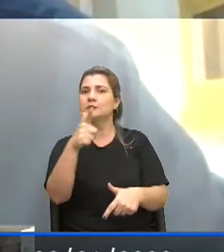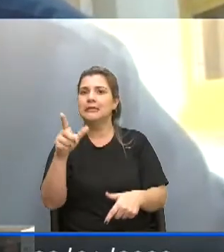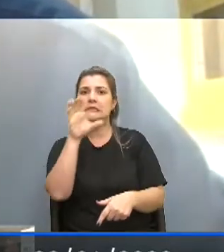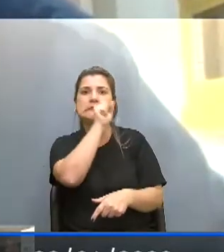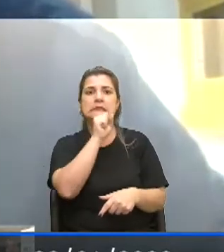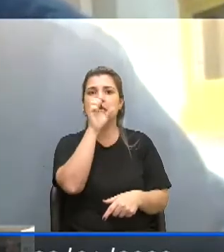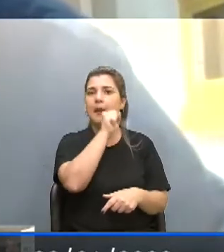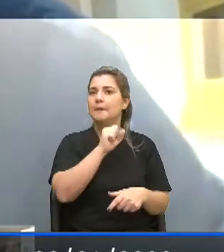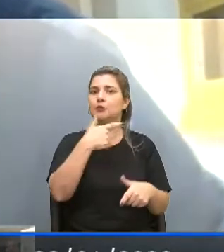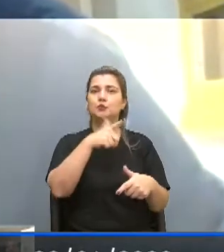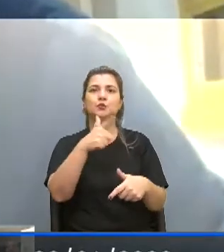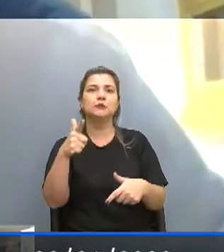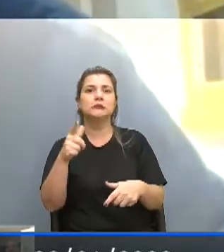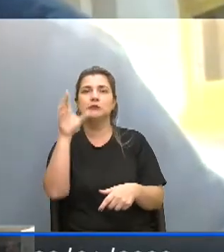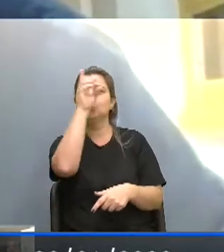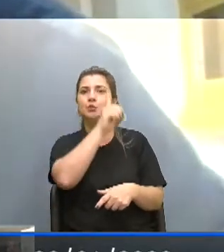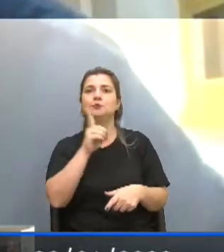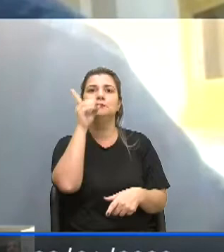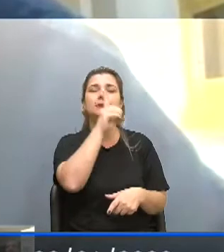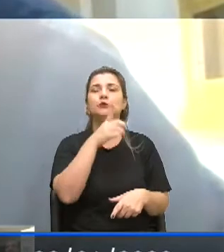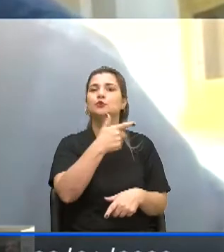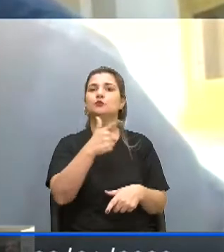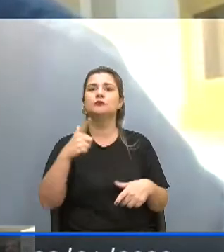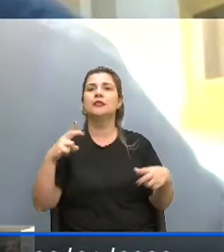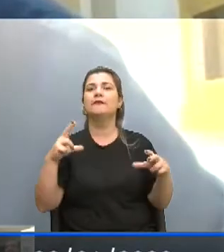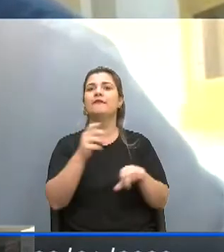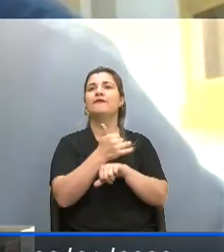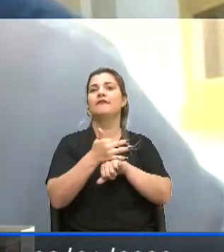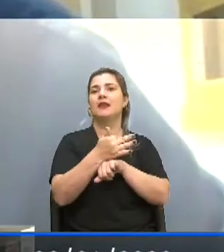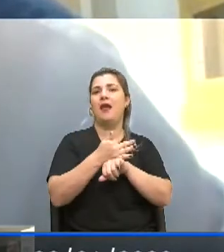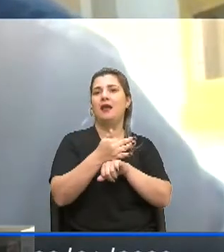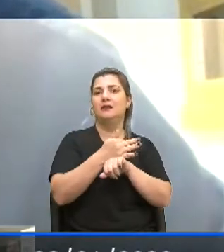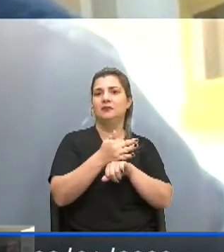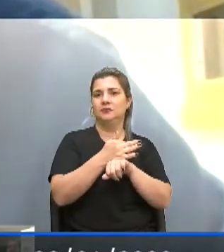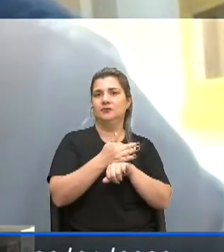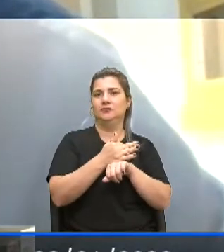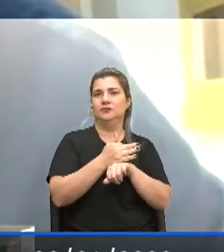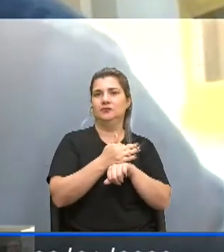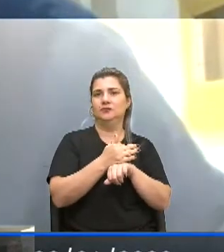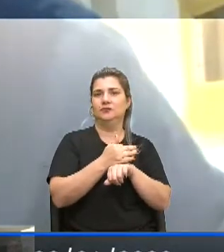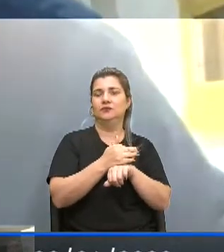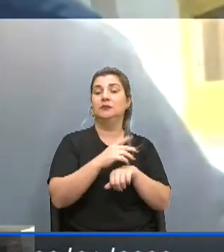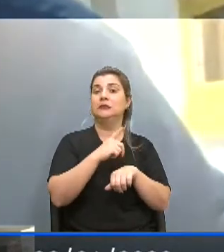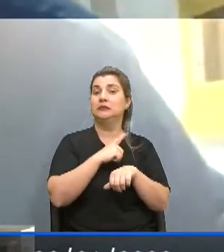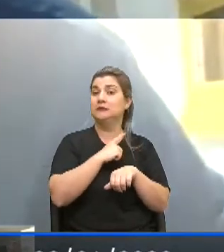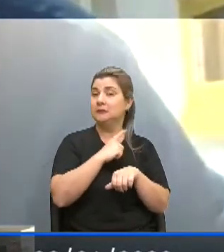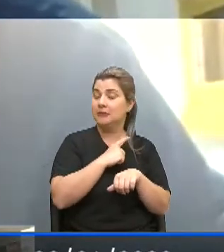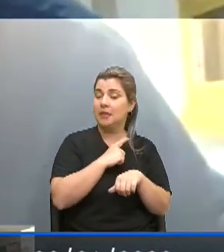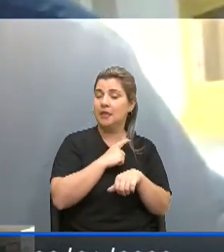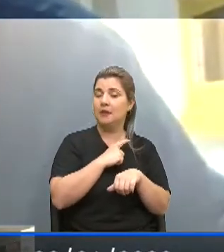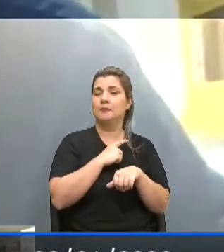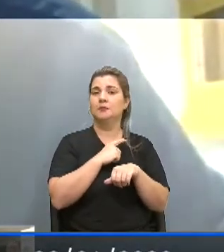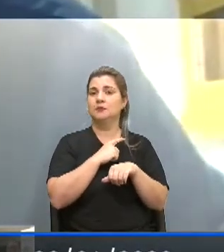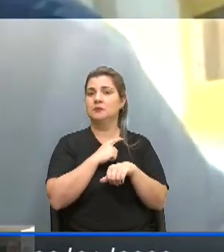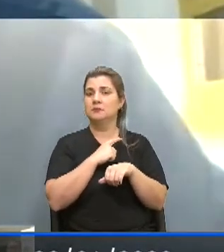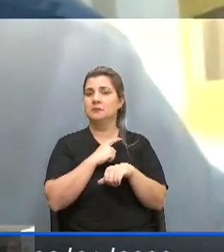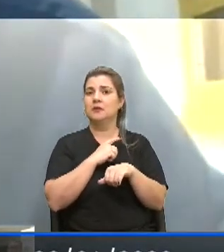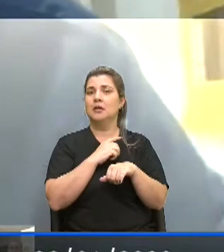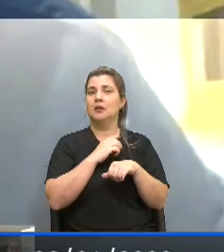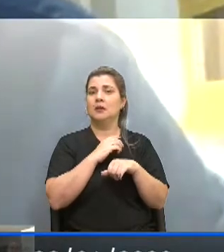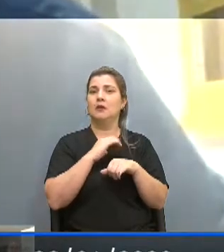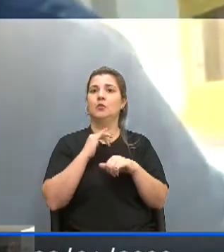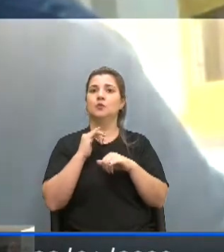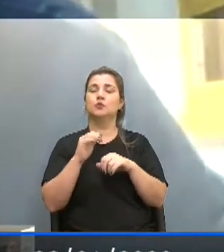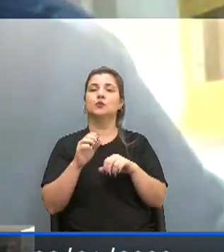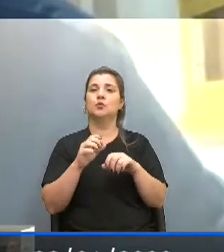E atrás do nosso setor, ele tem mais de 50 mil famílias que fornecem leite para as nossas indústrias. E daí tem transportadores que todos